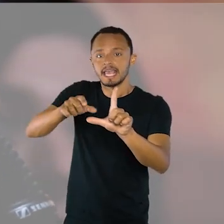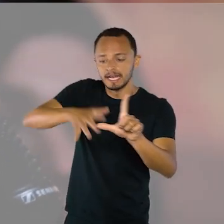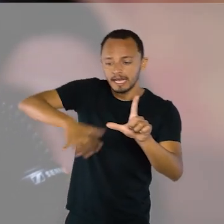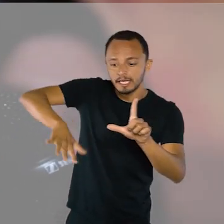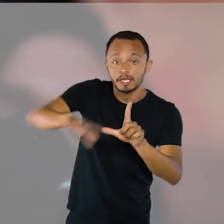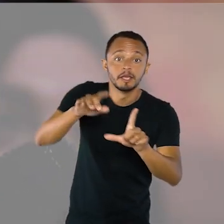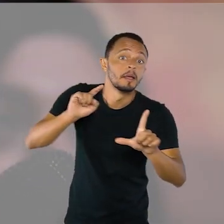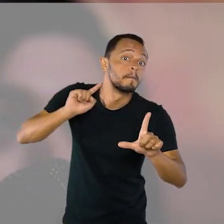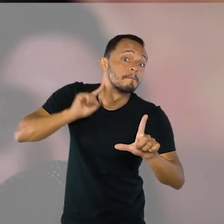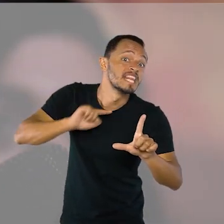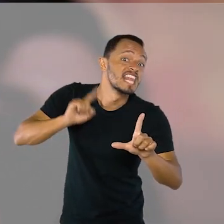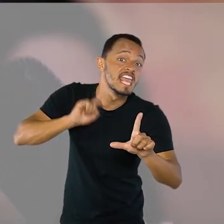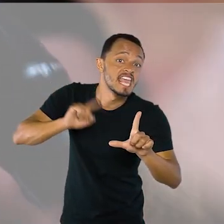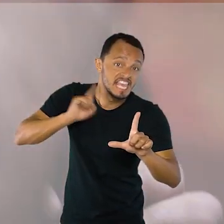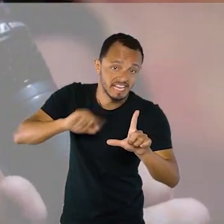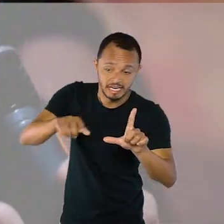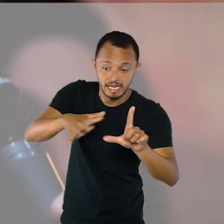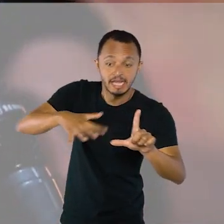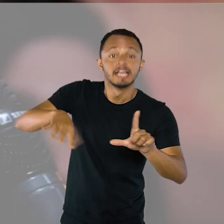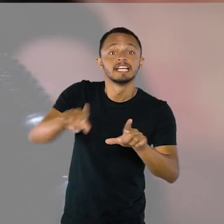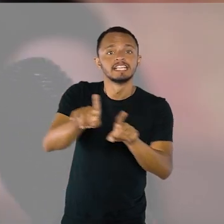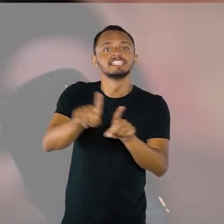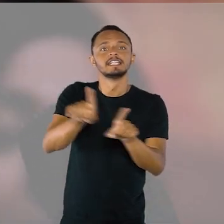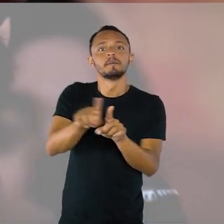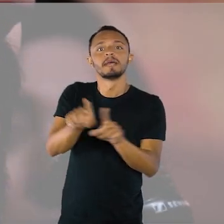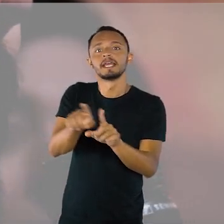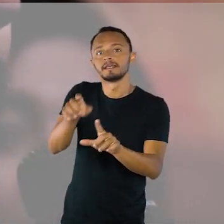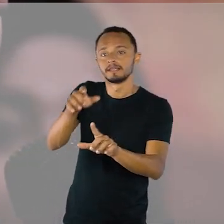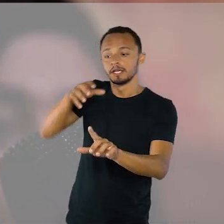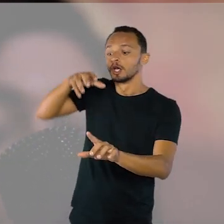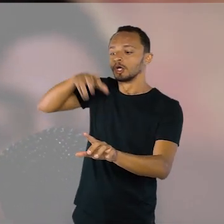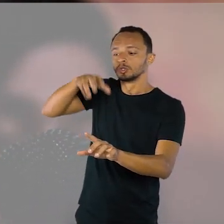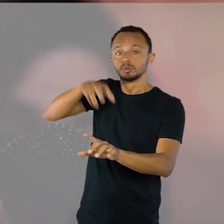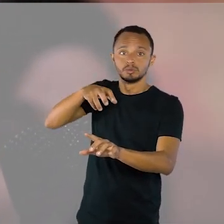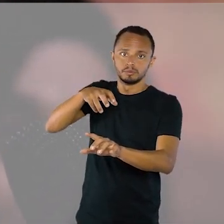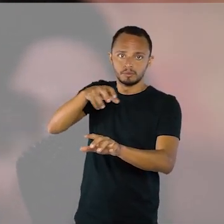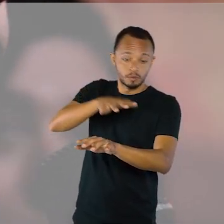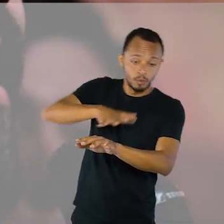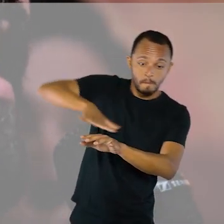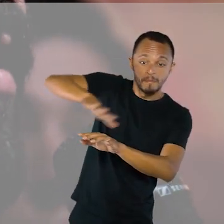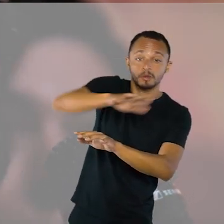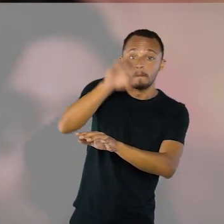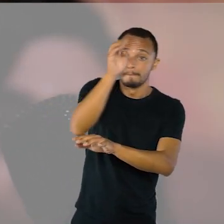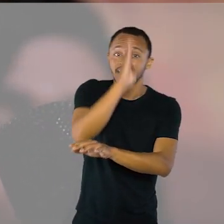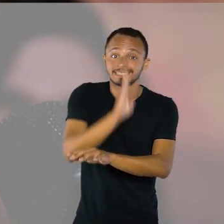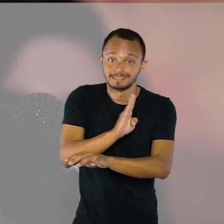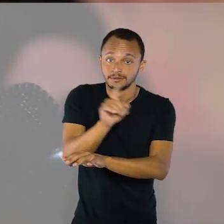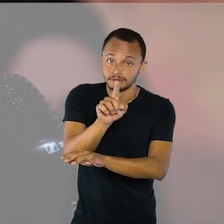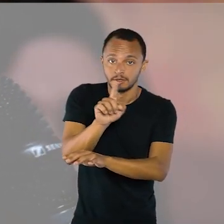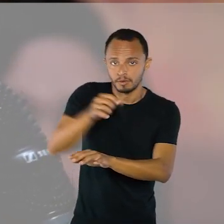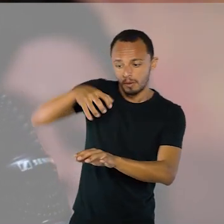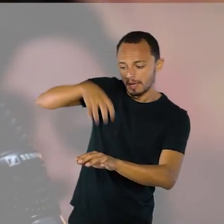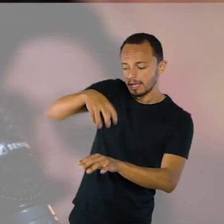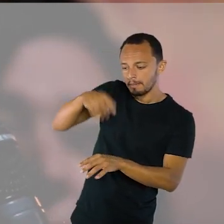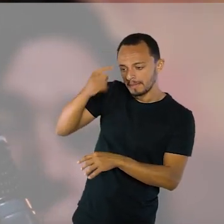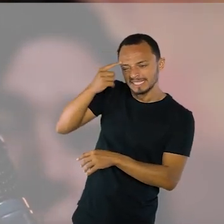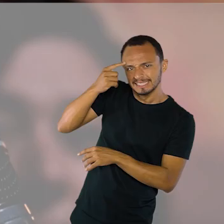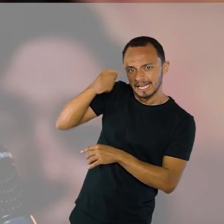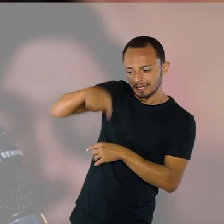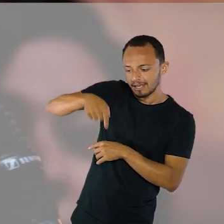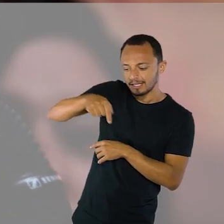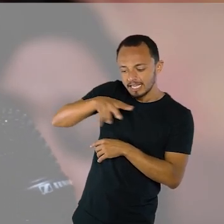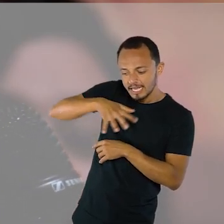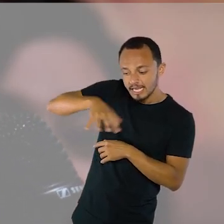na independência da capitania de Minas e não ainda numa independência do Brasil. Mas nessa leitura muito fanista, o Tiradentes